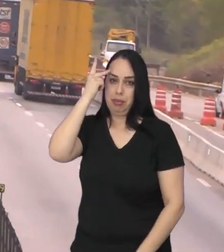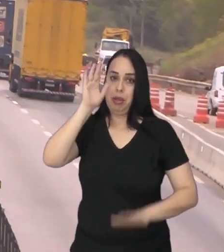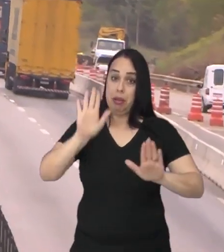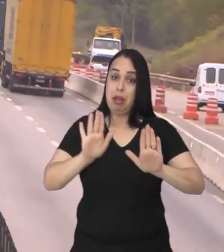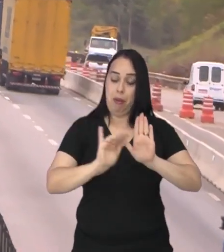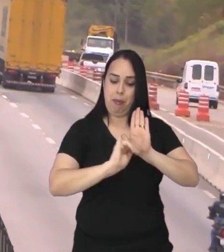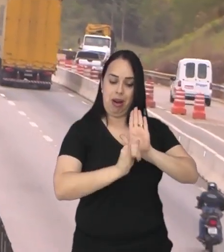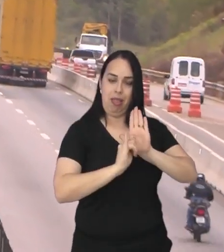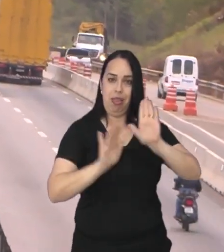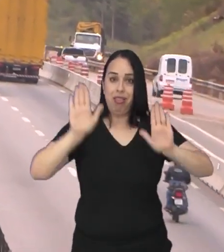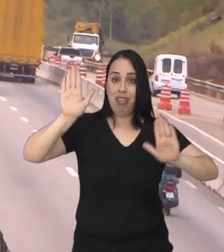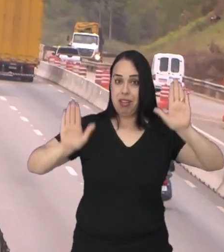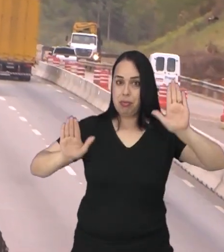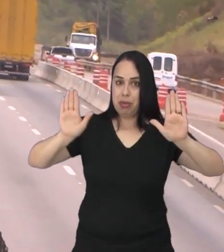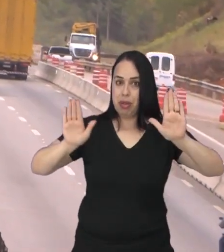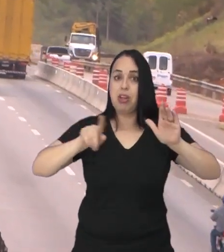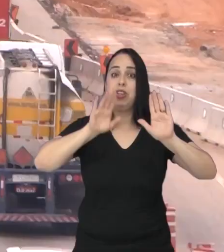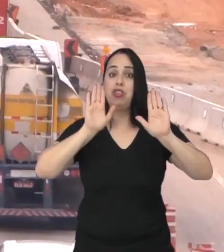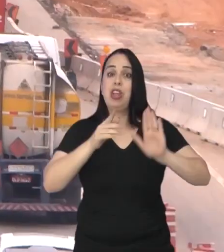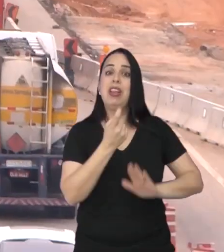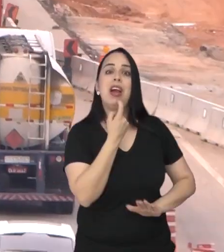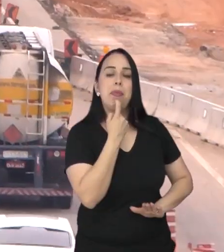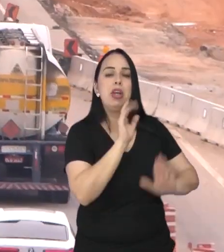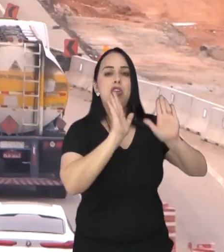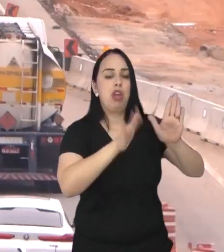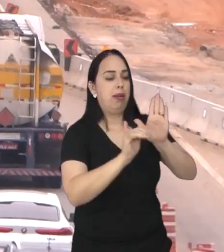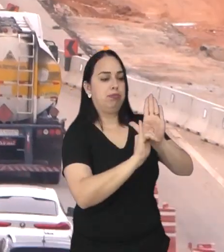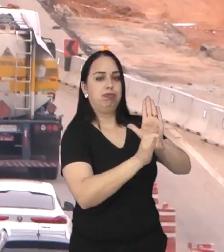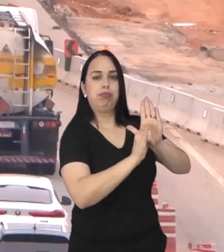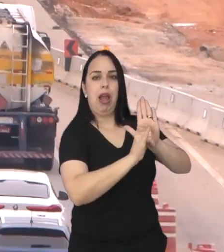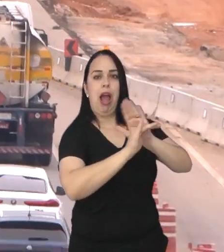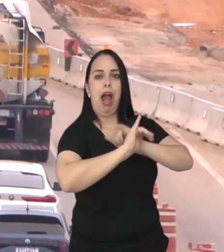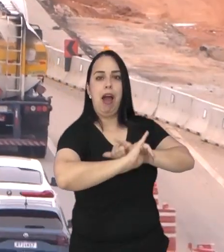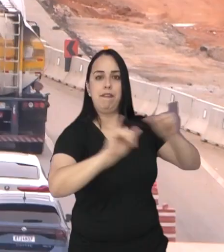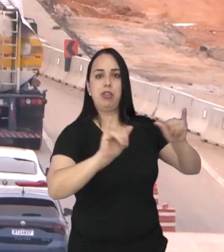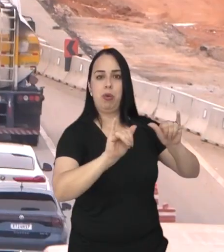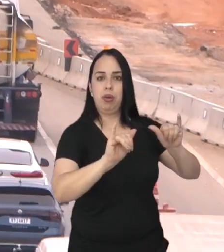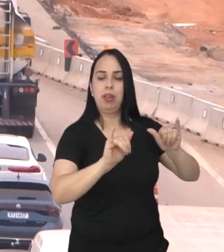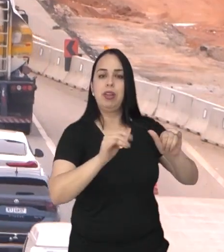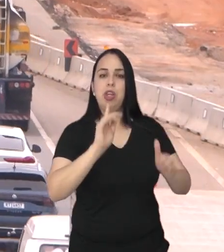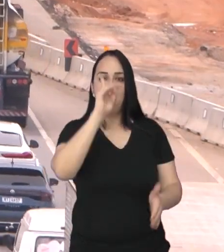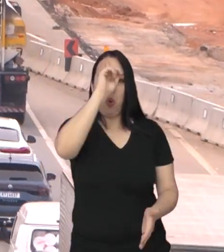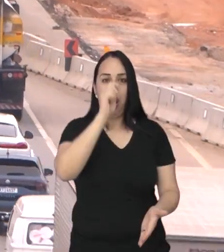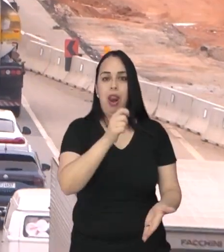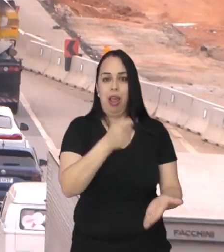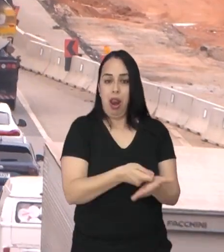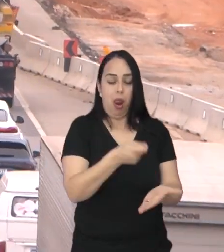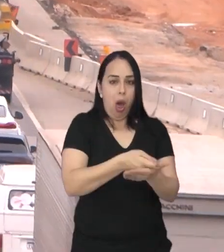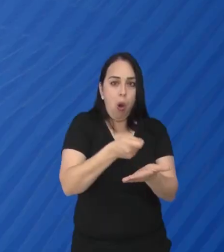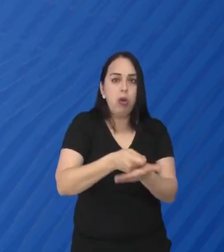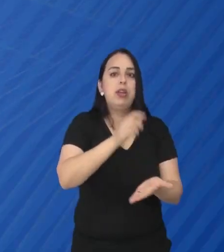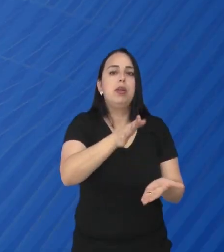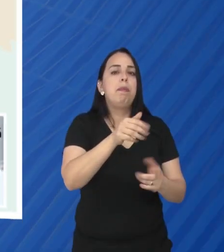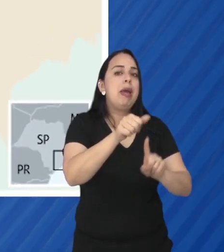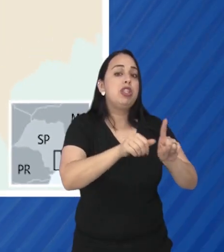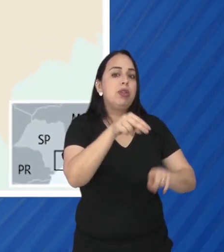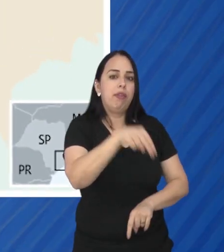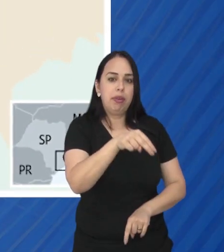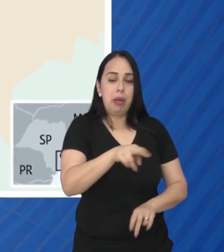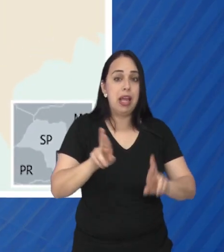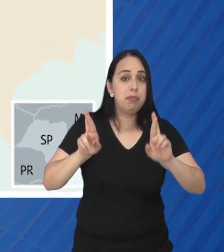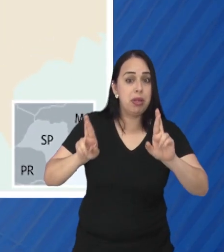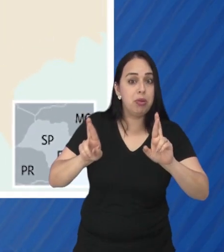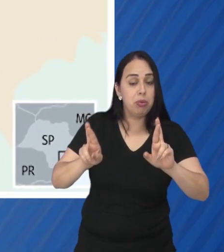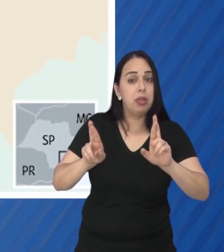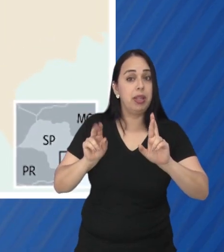O edital de licitação de Campinas já foi publicado e o leilão deve acontecer em novembro. A expectativa